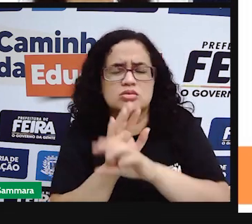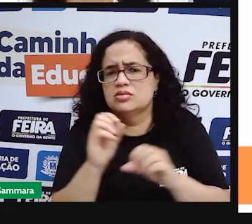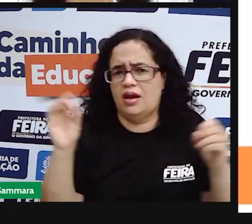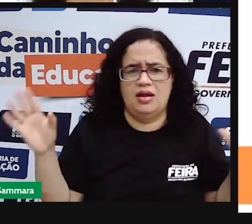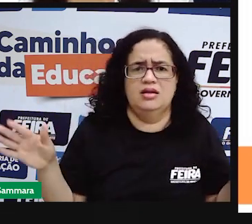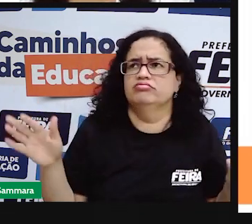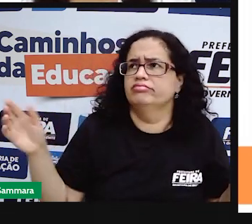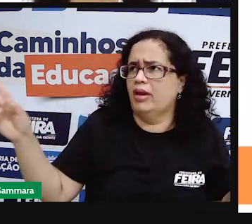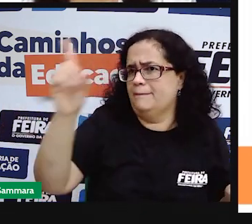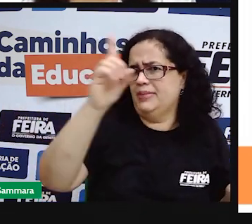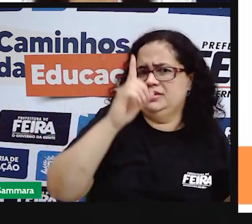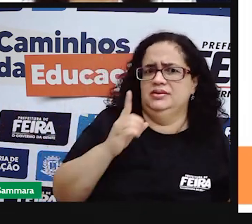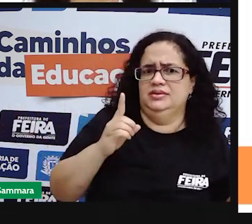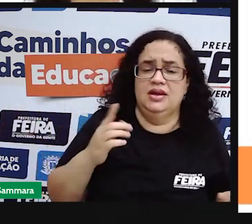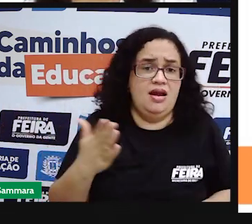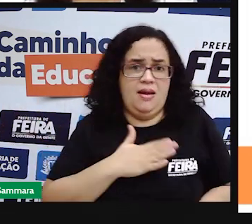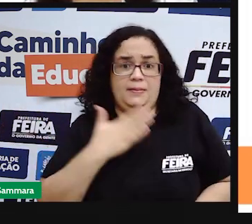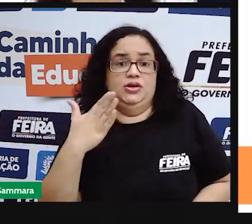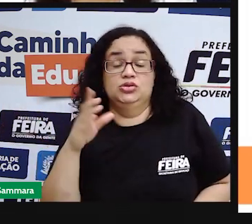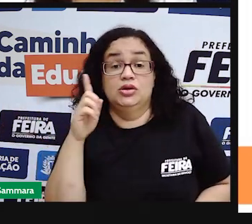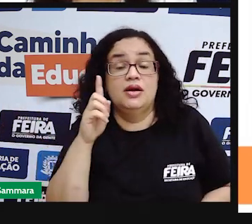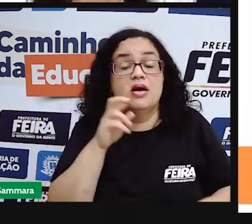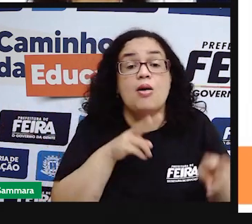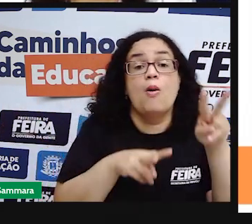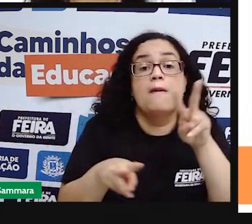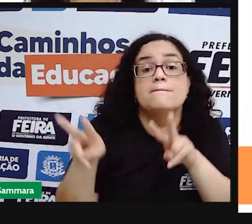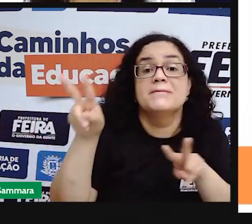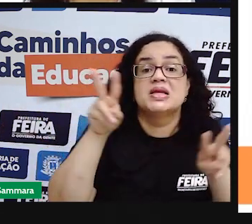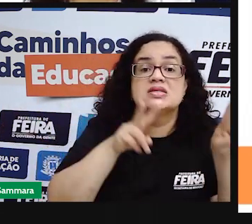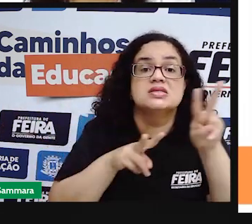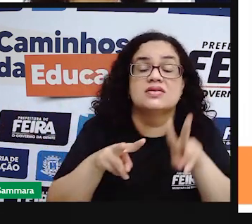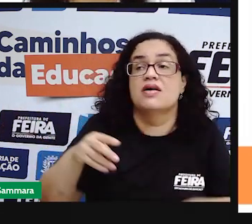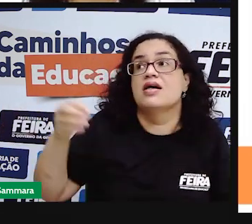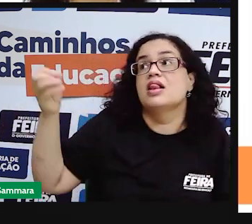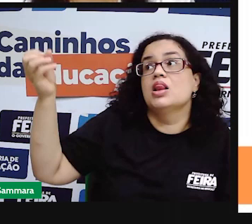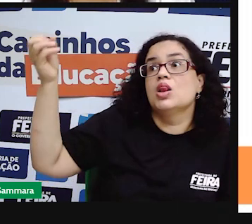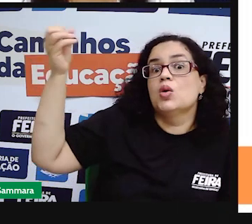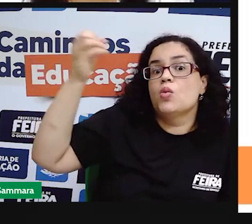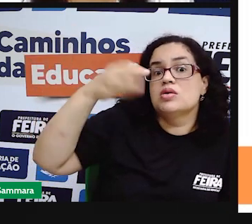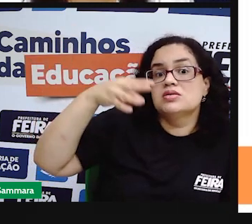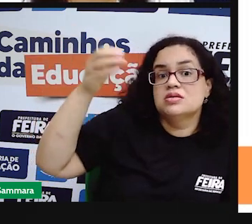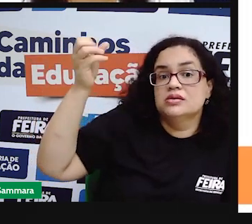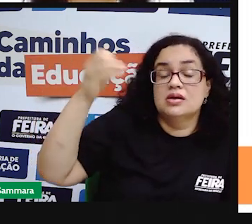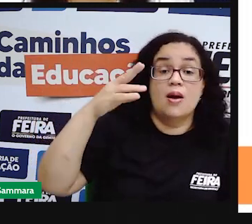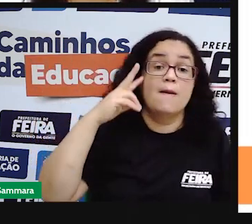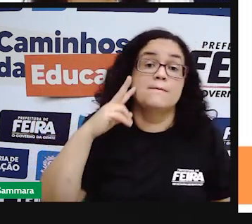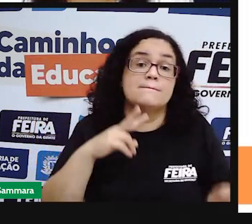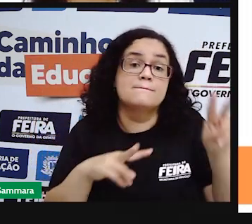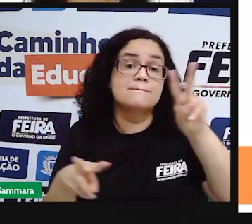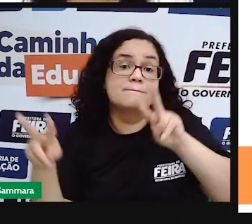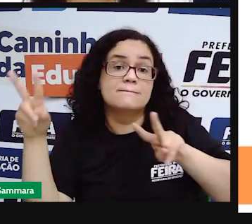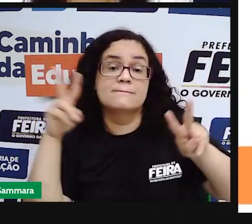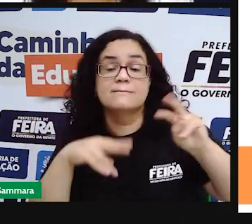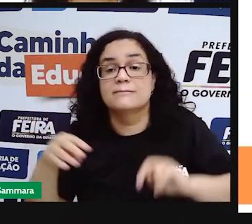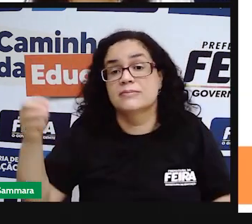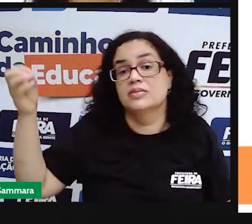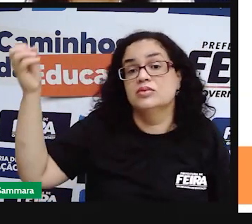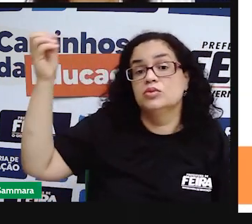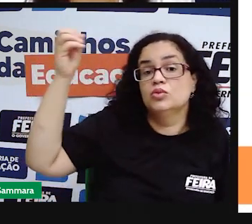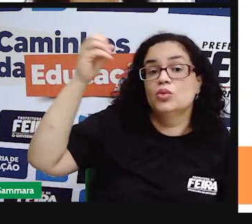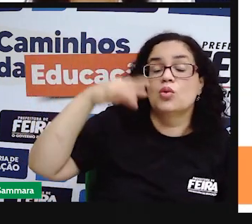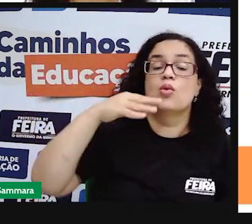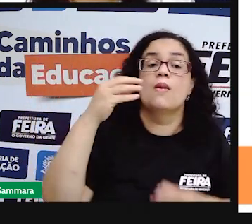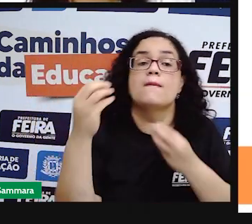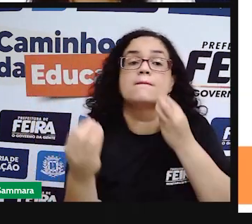nada. Então, quando a gente observa a lanterna aqui nessa ilustração, a gente observa que a lanterna aqui está funcionando como